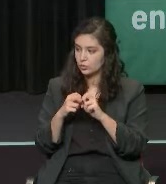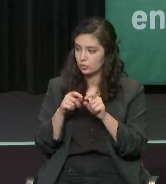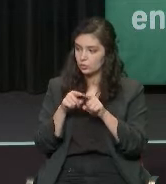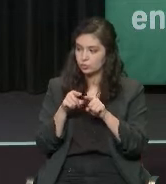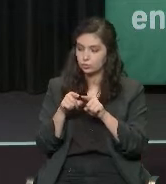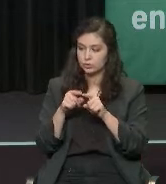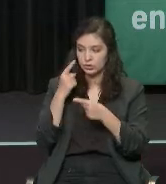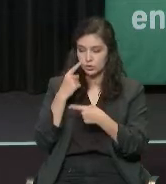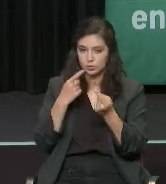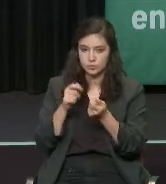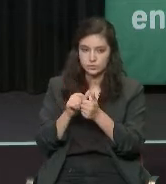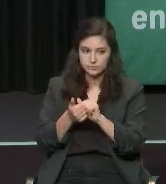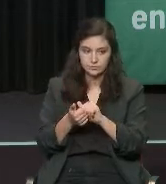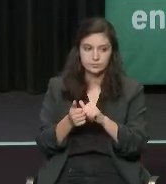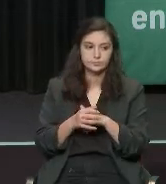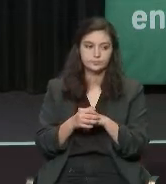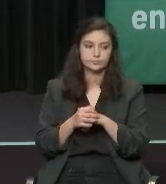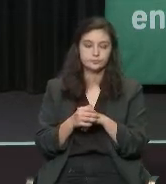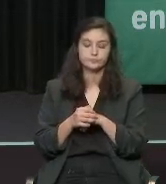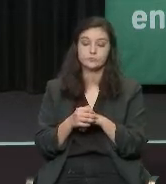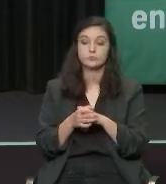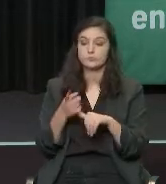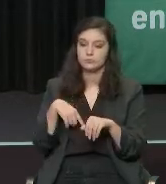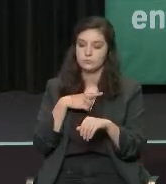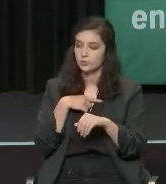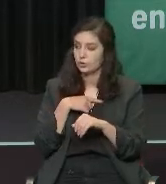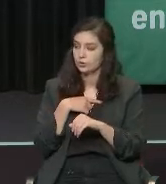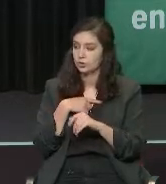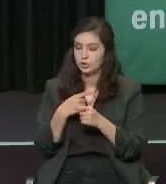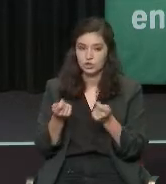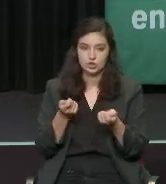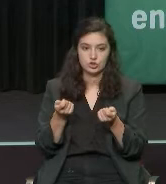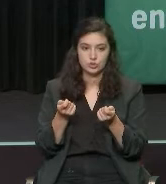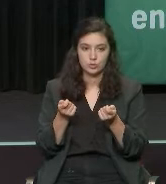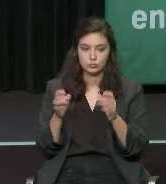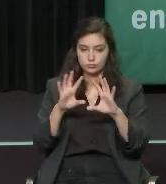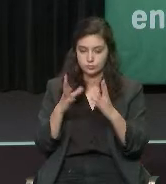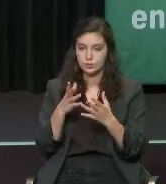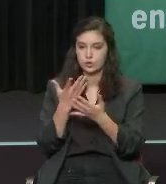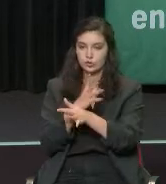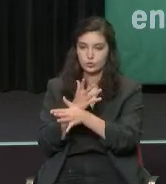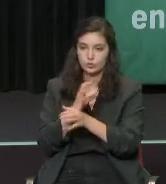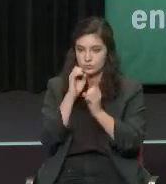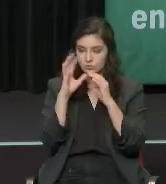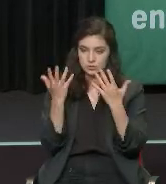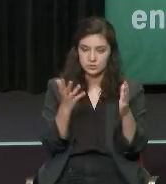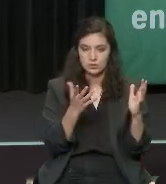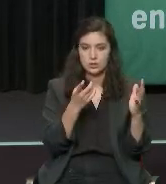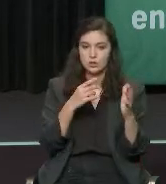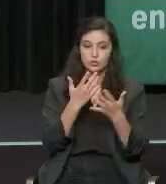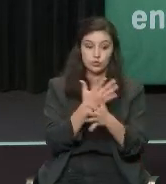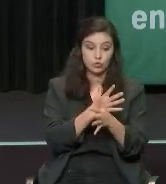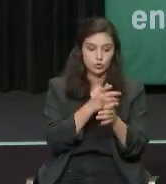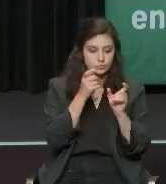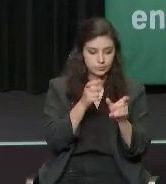padrões. Bom, nós na gestão integral do fogo rural, não só na gestão do fogo, mas também